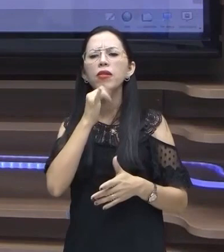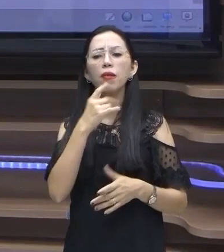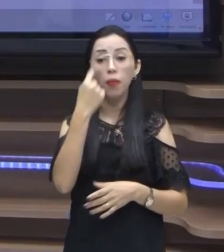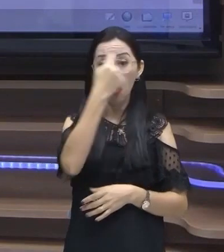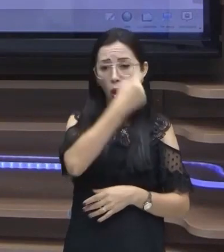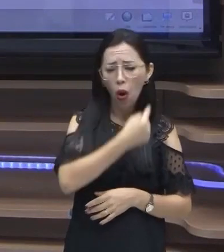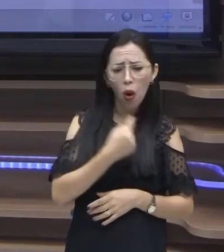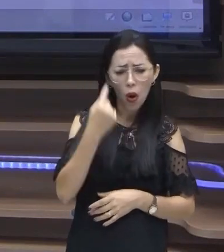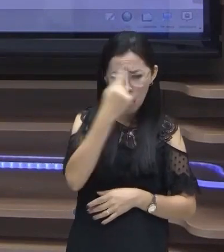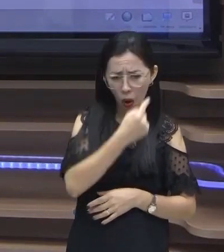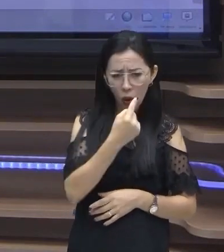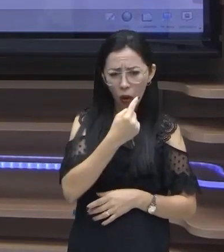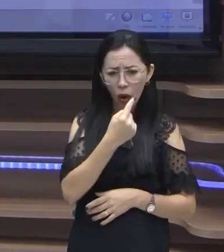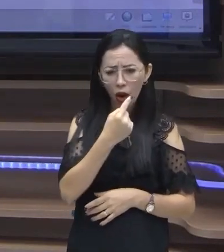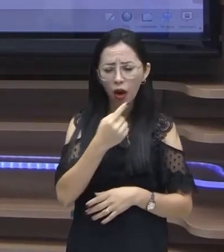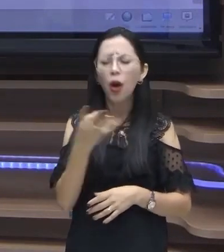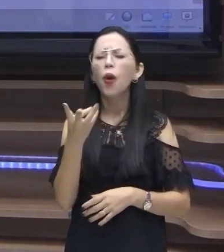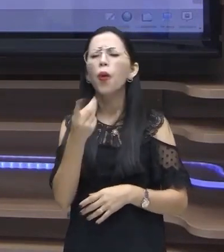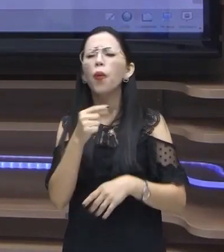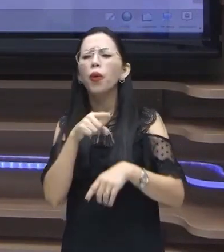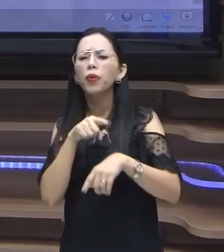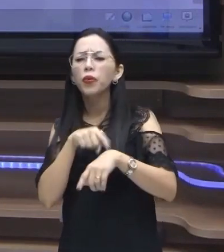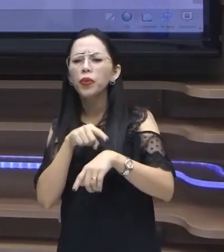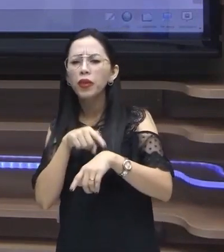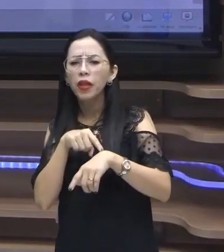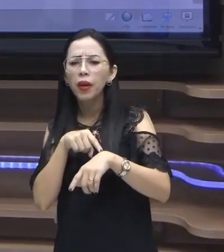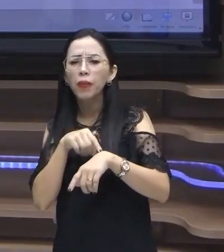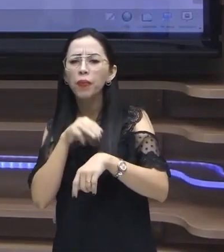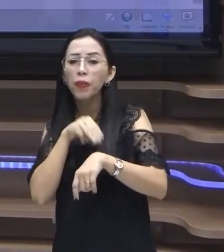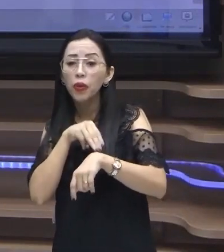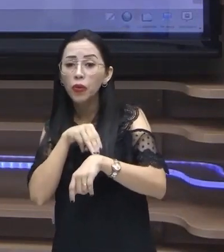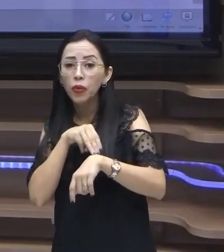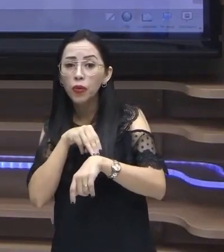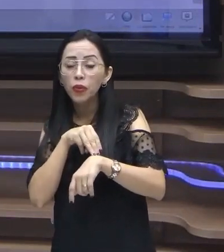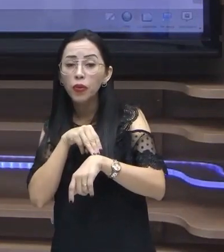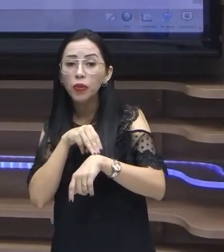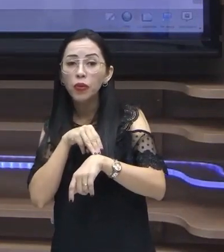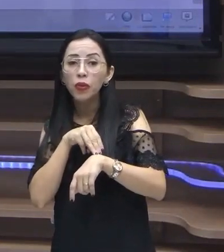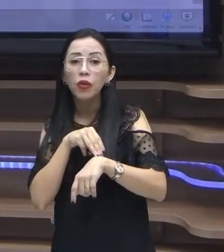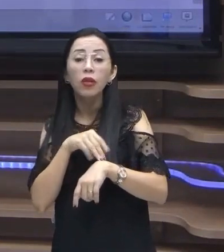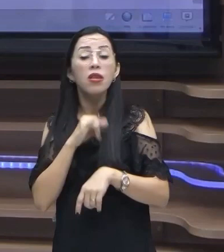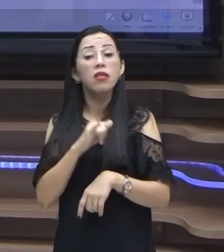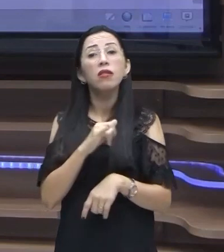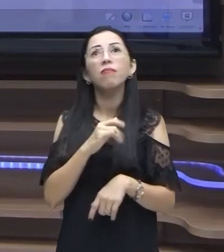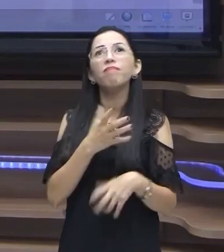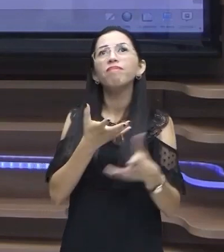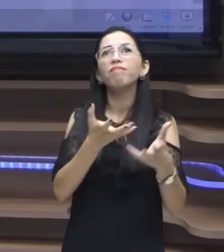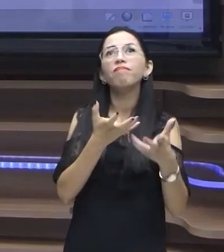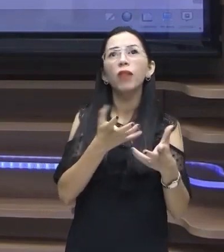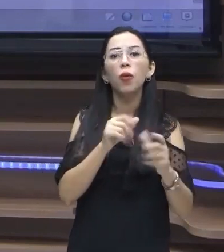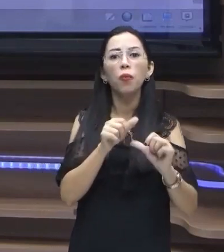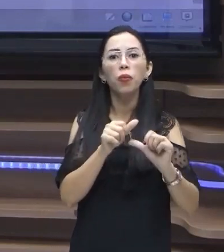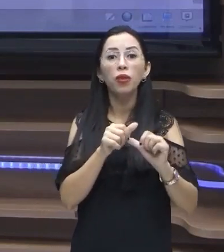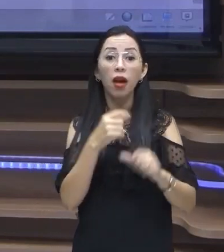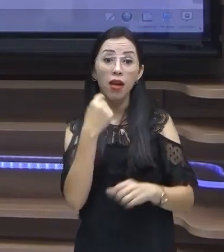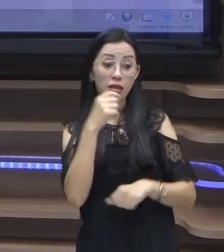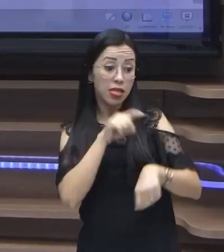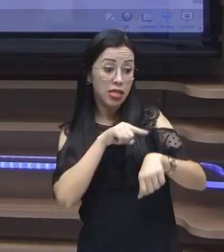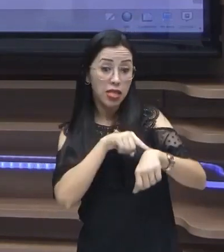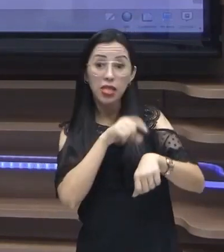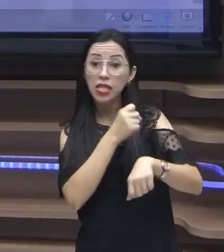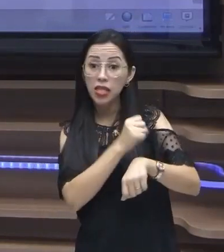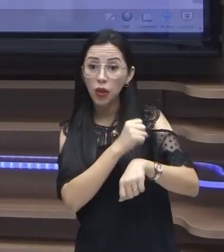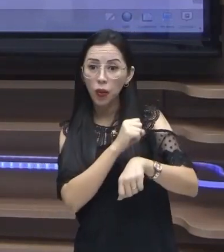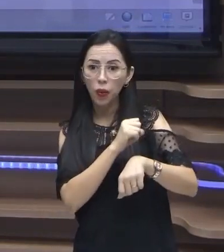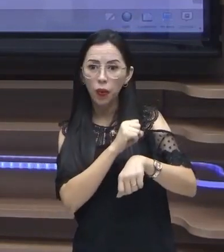60 minutos. Eu quero transformar horas em minutos. E agora, se eu quiser transformar minutos em segundos, bom, eu tenho que atentar aqui.